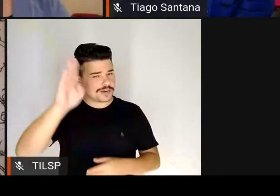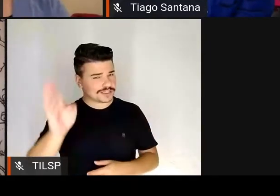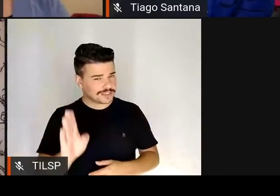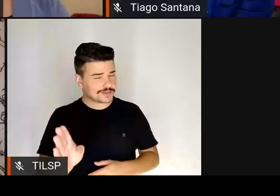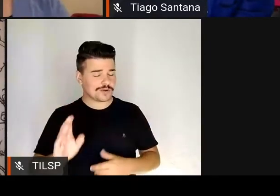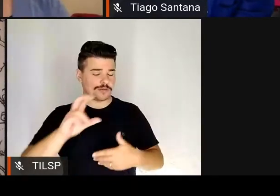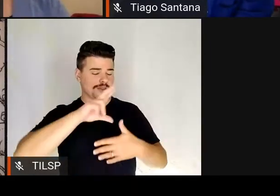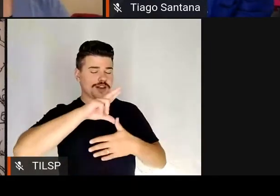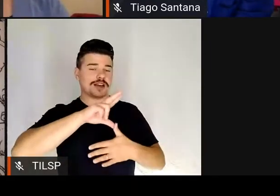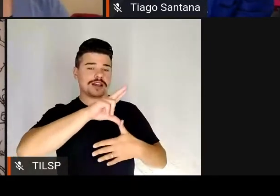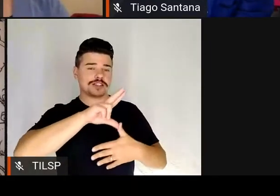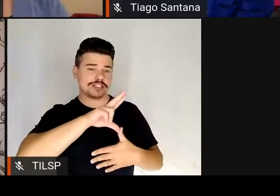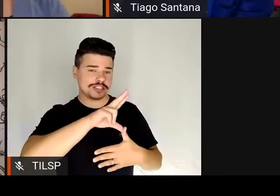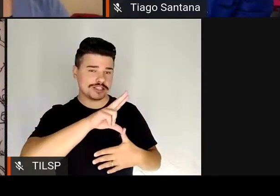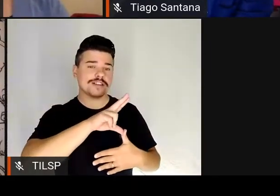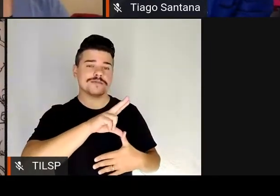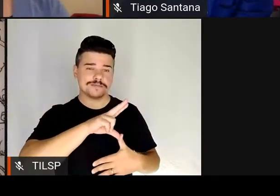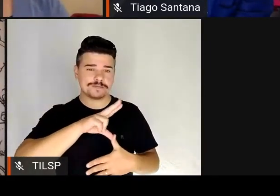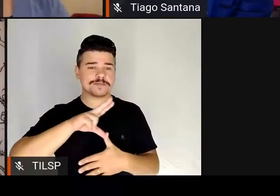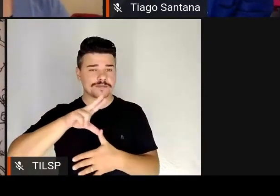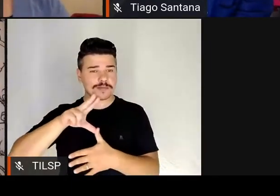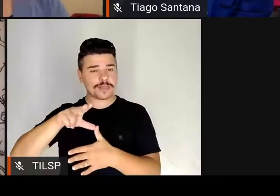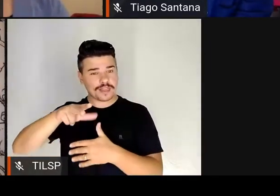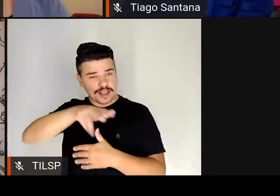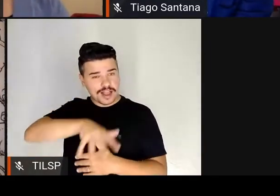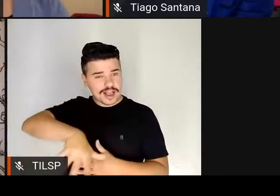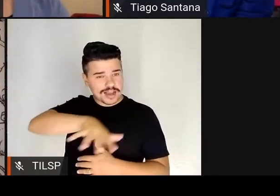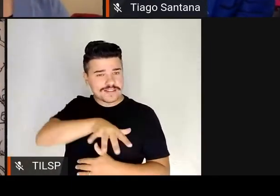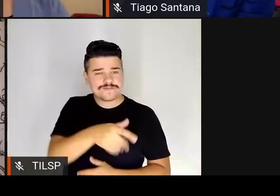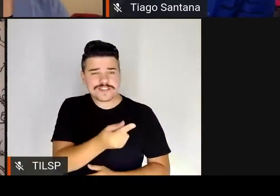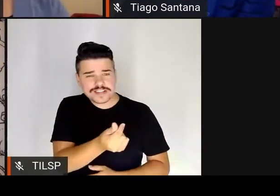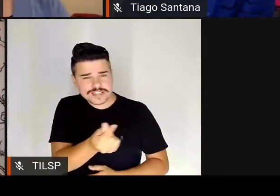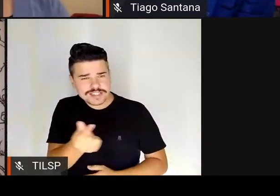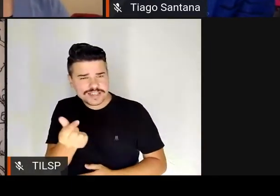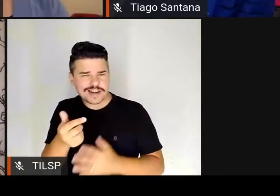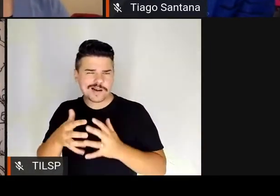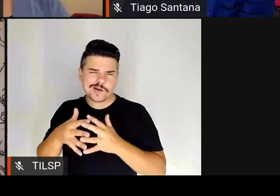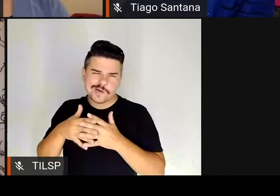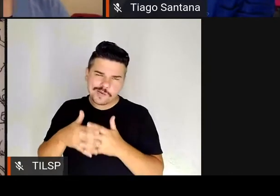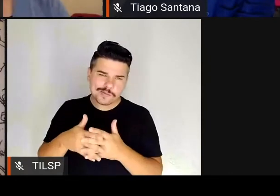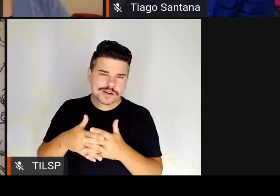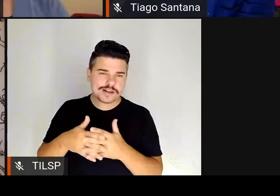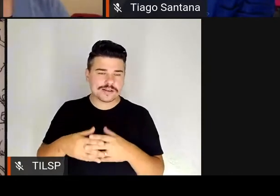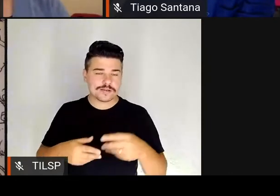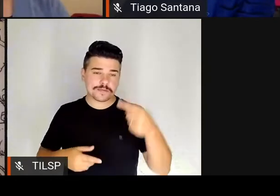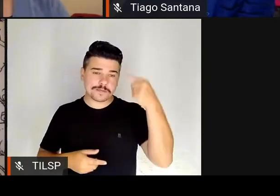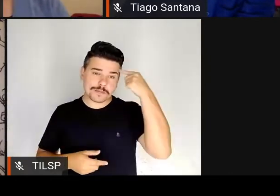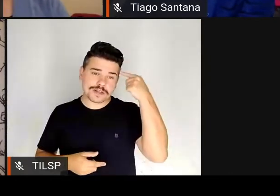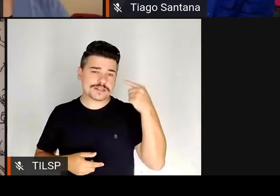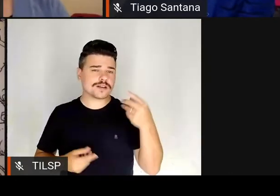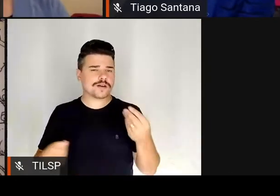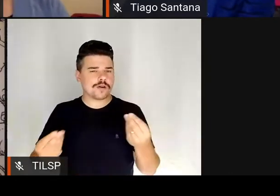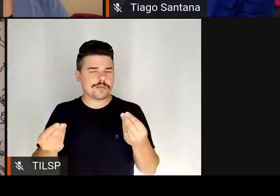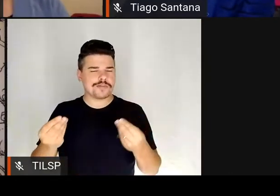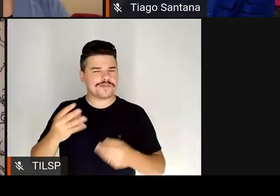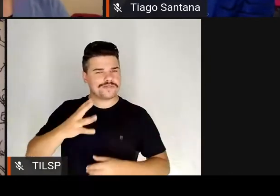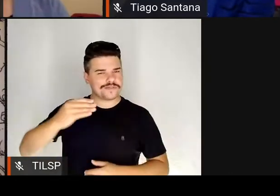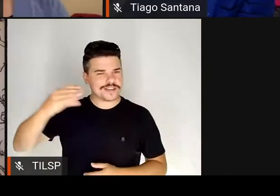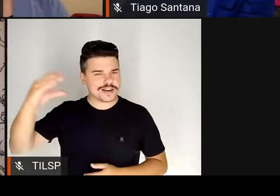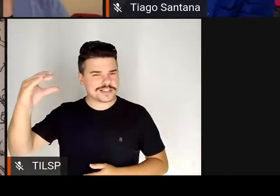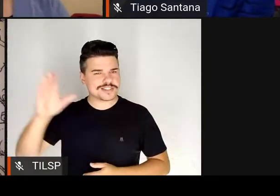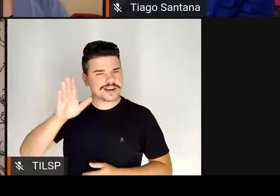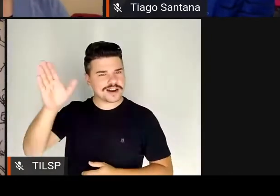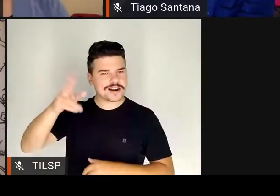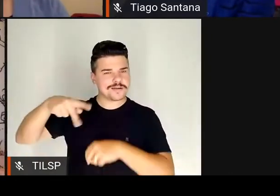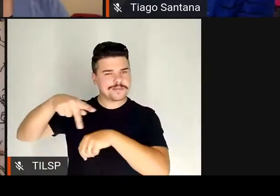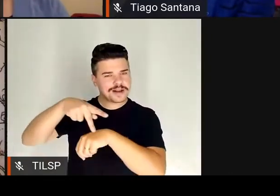onde as condições financeiras são cada vez mais complicadas, né, para a gente pensar em viagens para esses países hoje, para